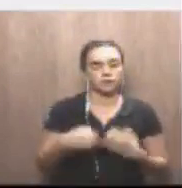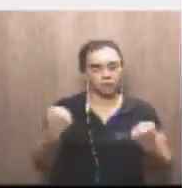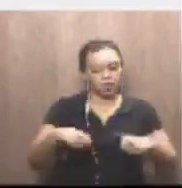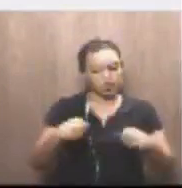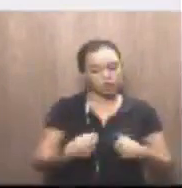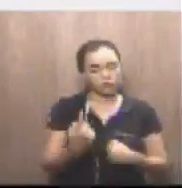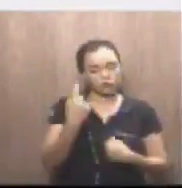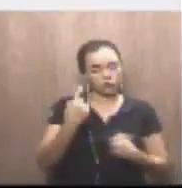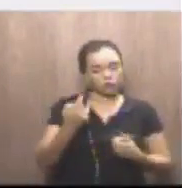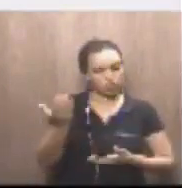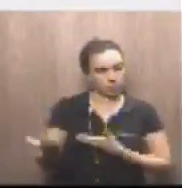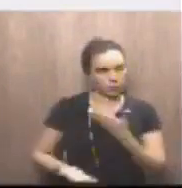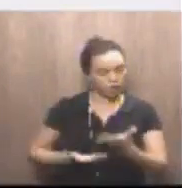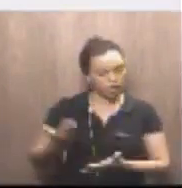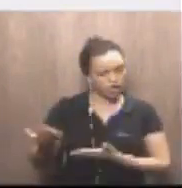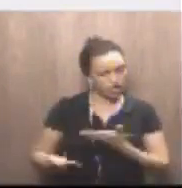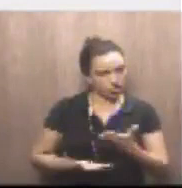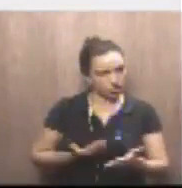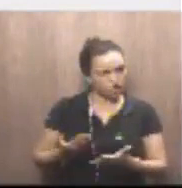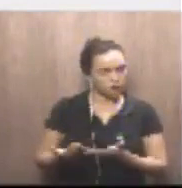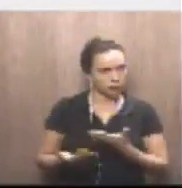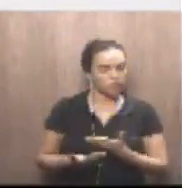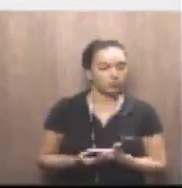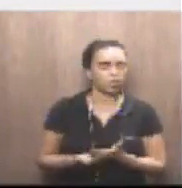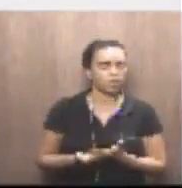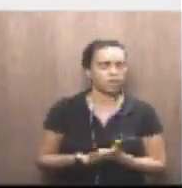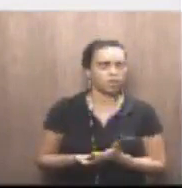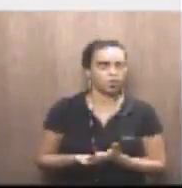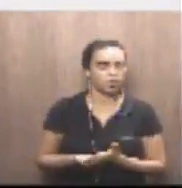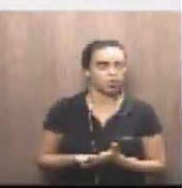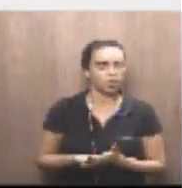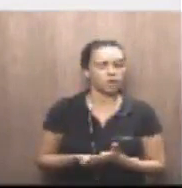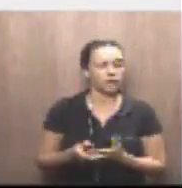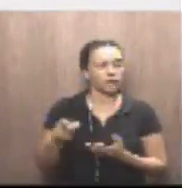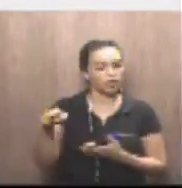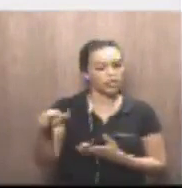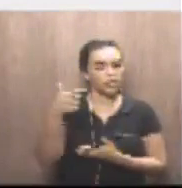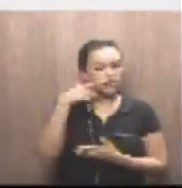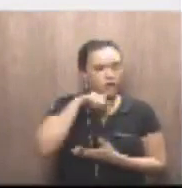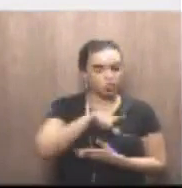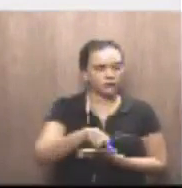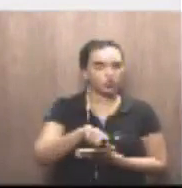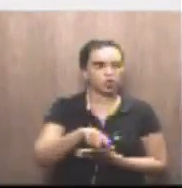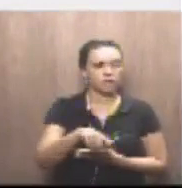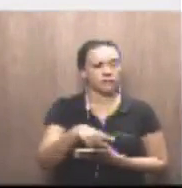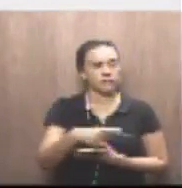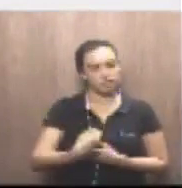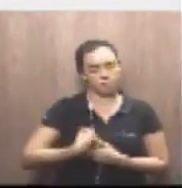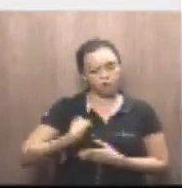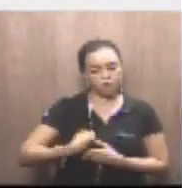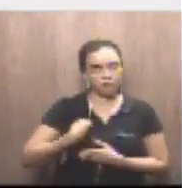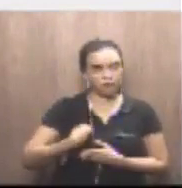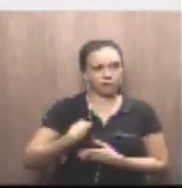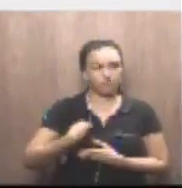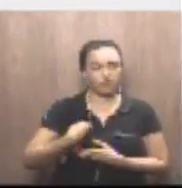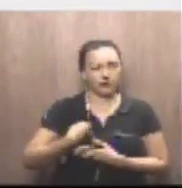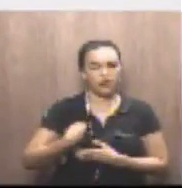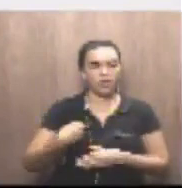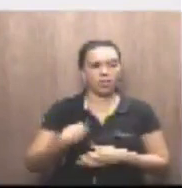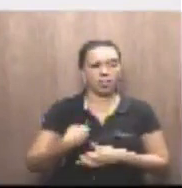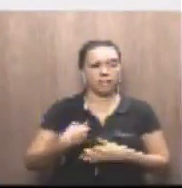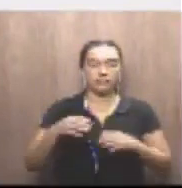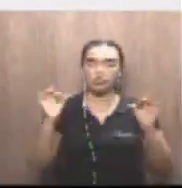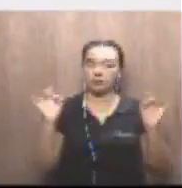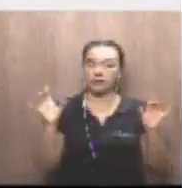um cuidado, ser colocada num cenário que dê a possibilidade a ela de viver esta